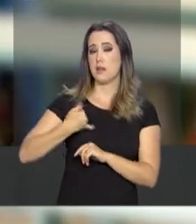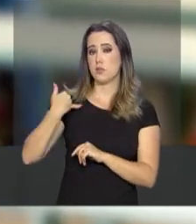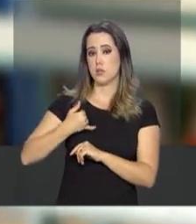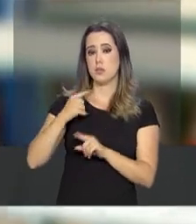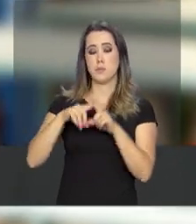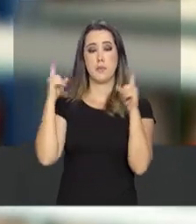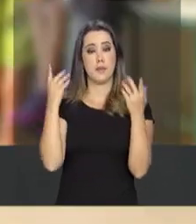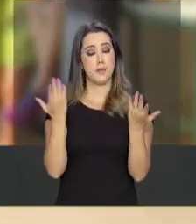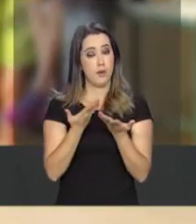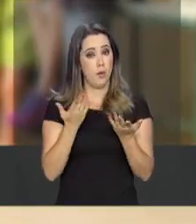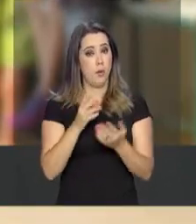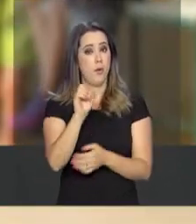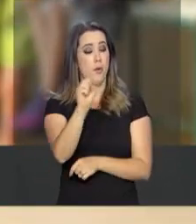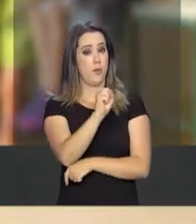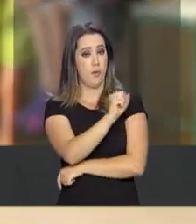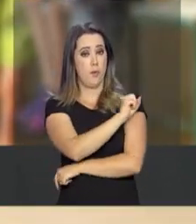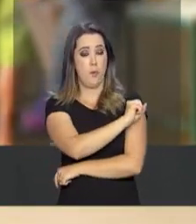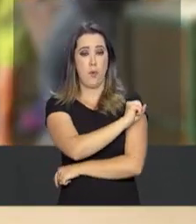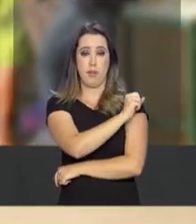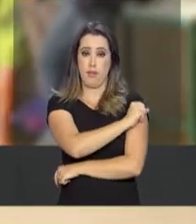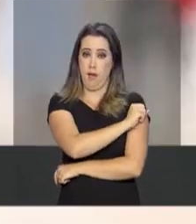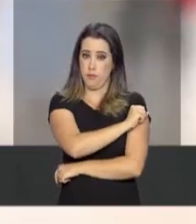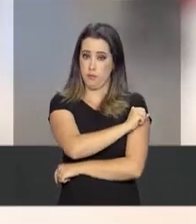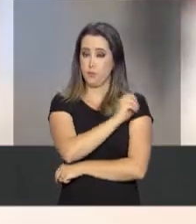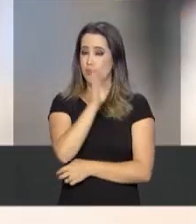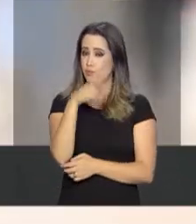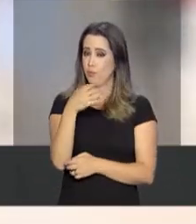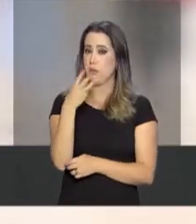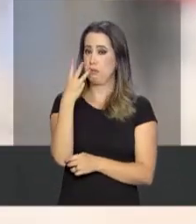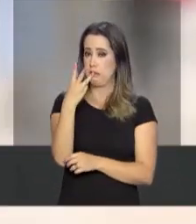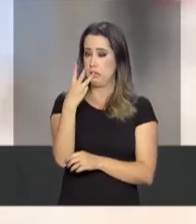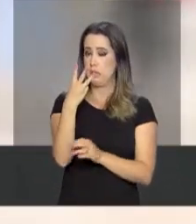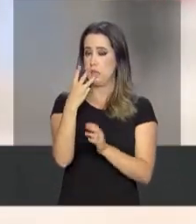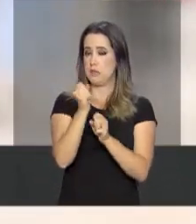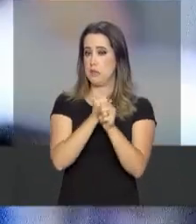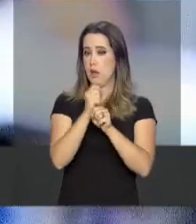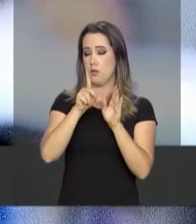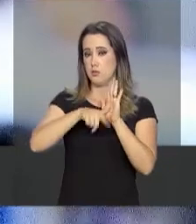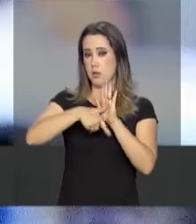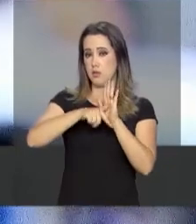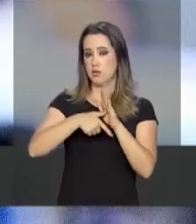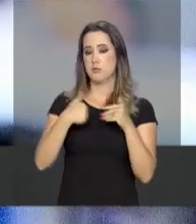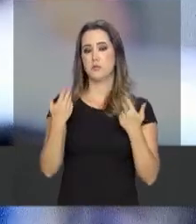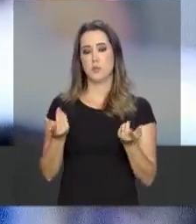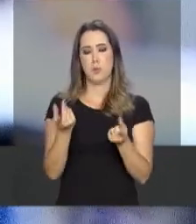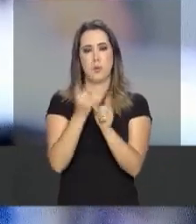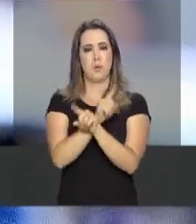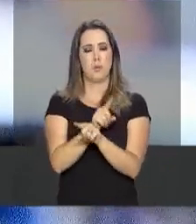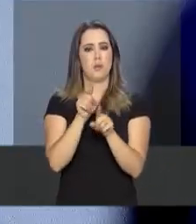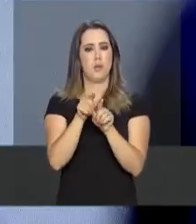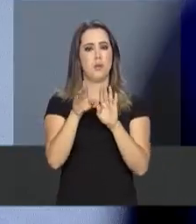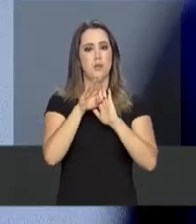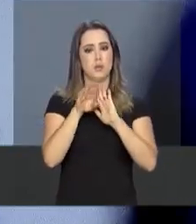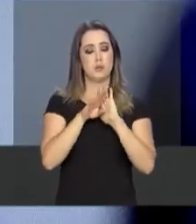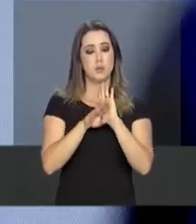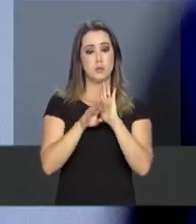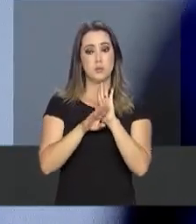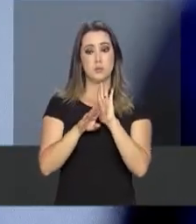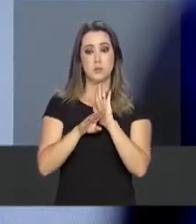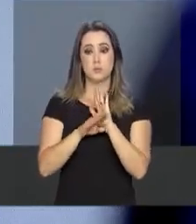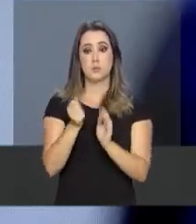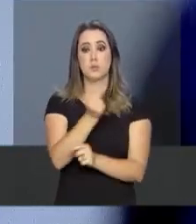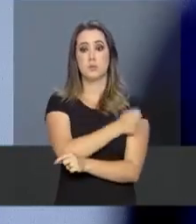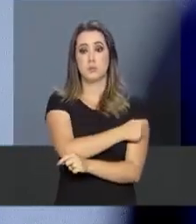ensino fundamental, um atraso de 3 anos. Para reverter essa situação, a escola adotou um programa em que os